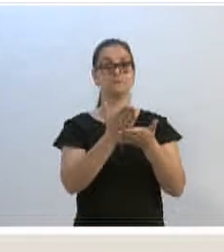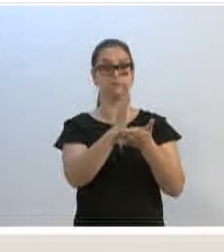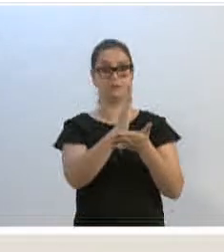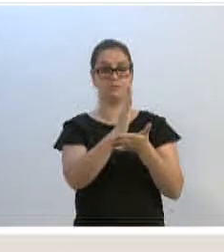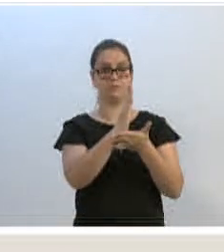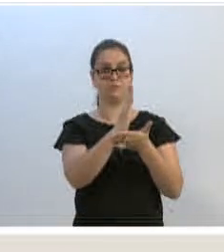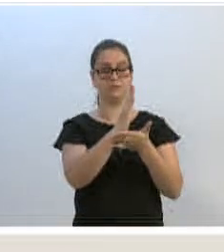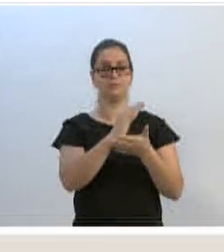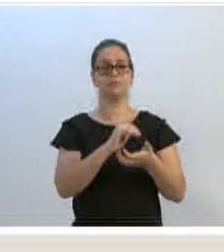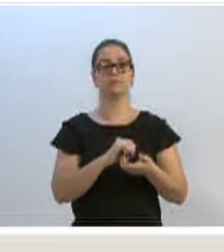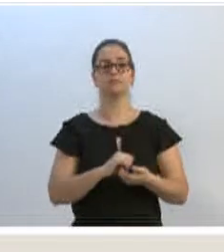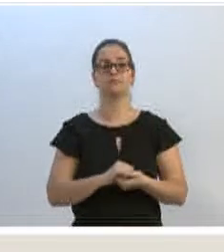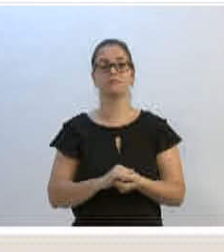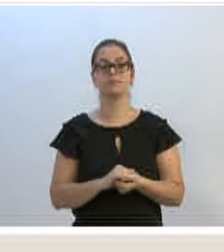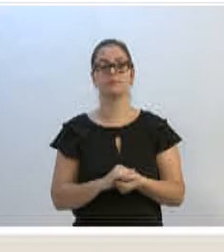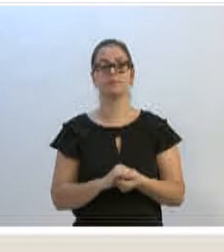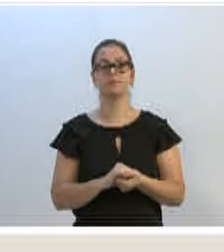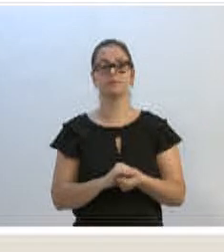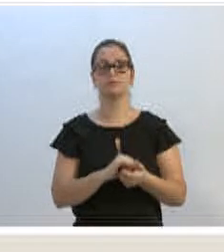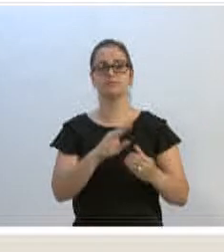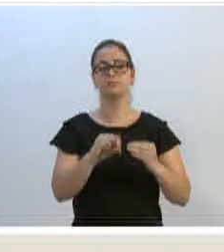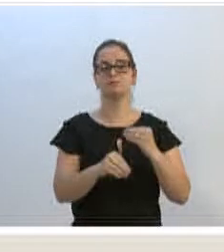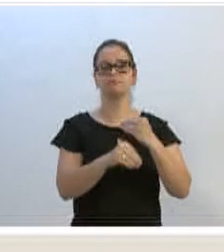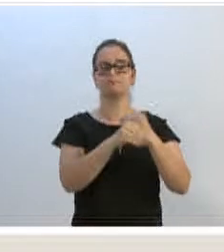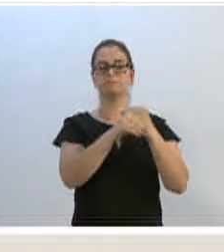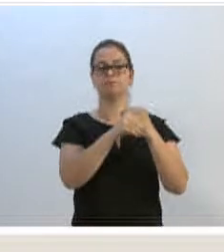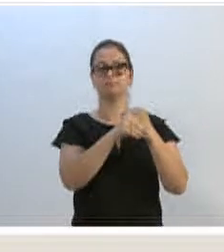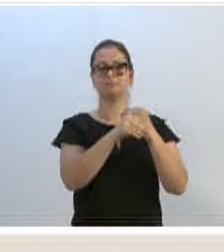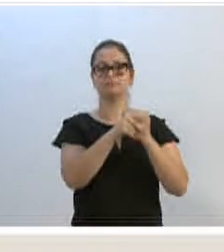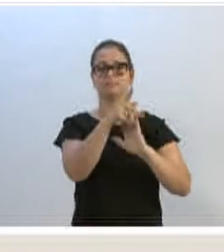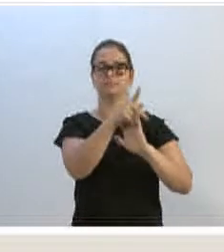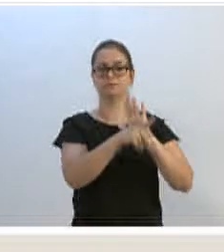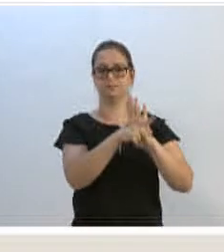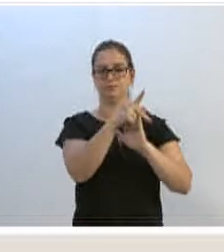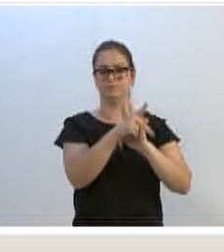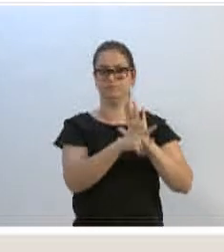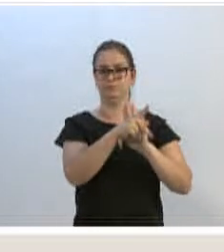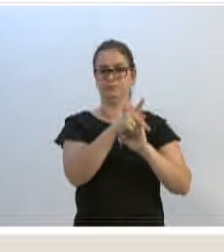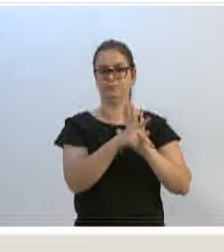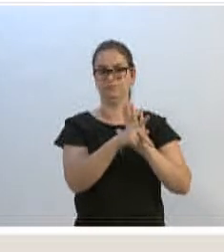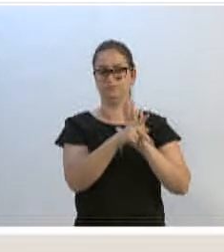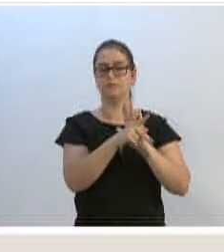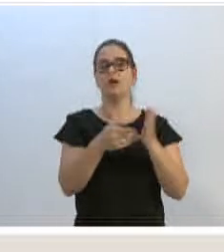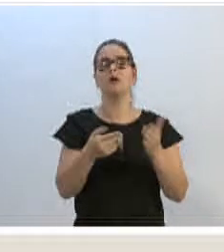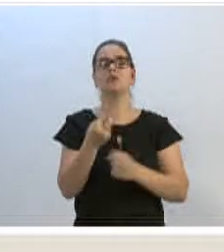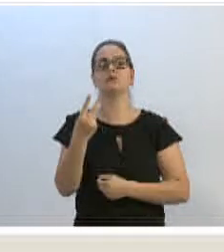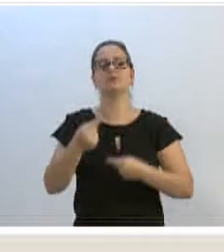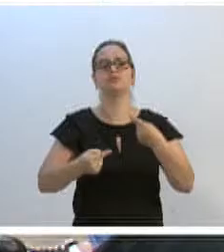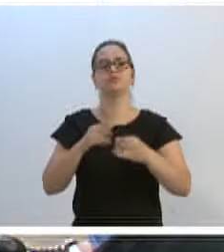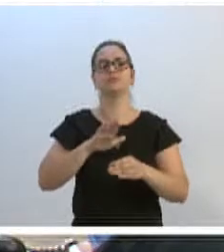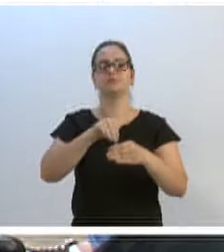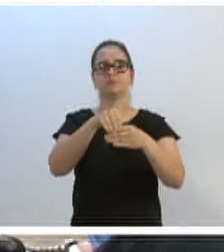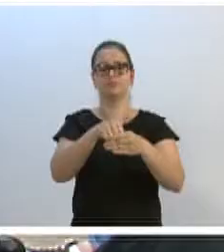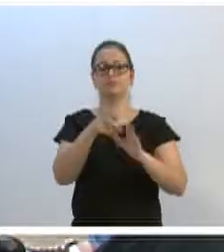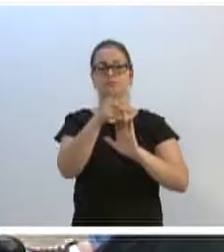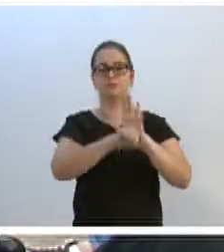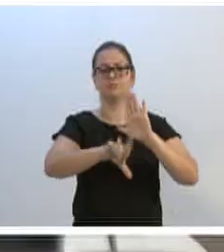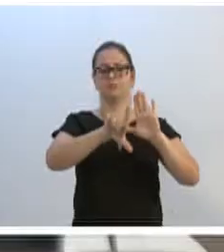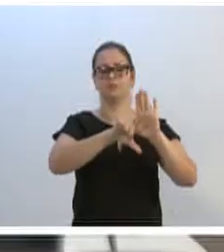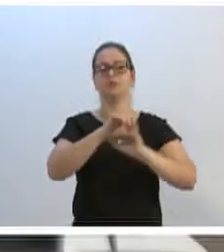Aprovado e é incorporada ao projeto. Agora, em segunda discussão e votação, projeto de lei